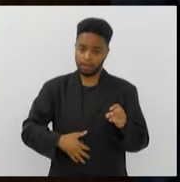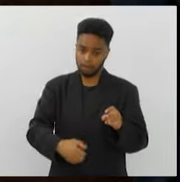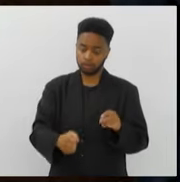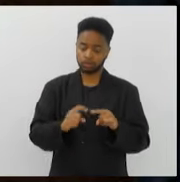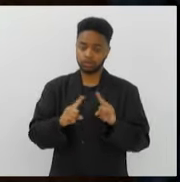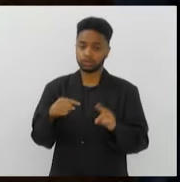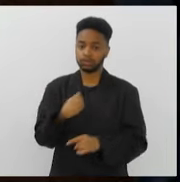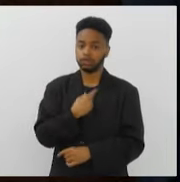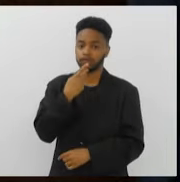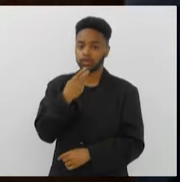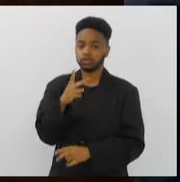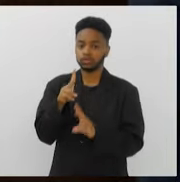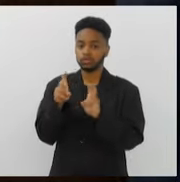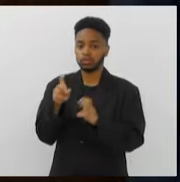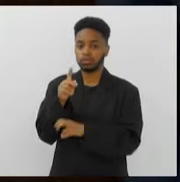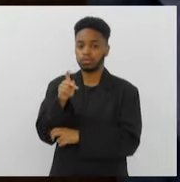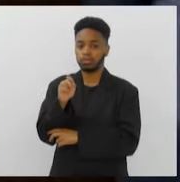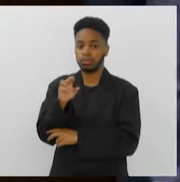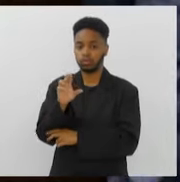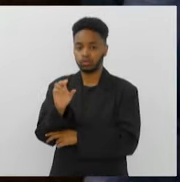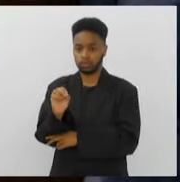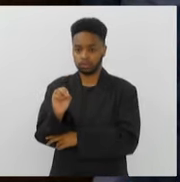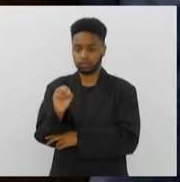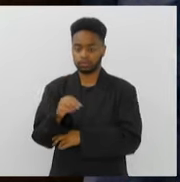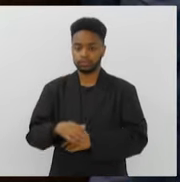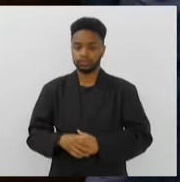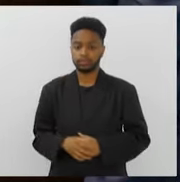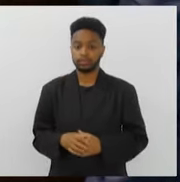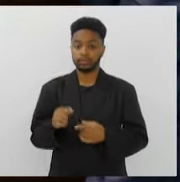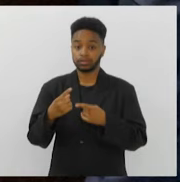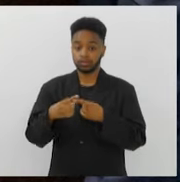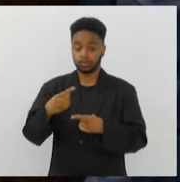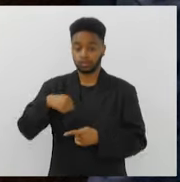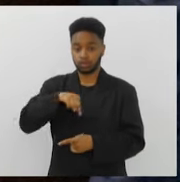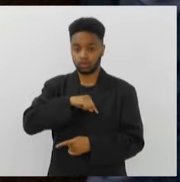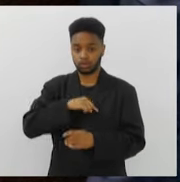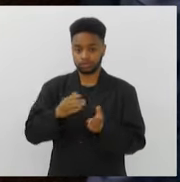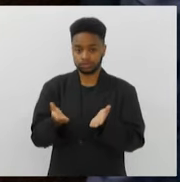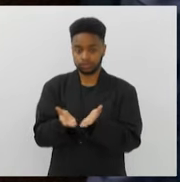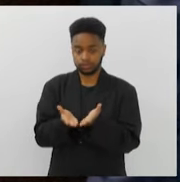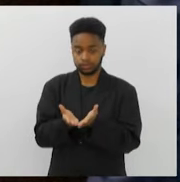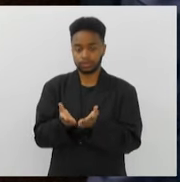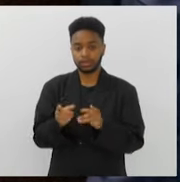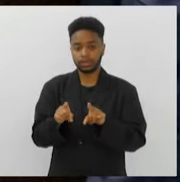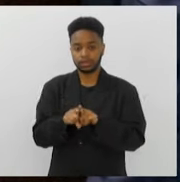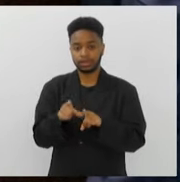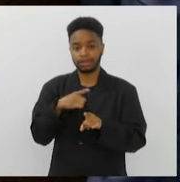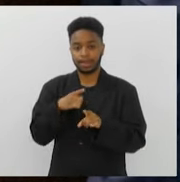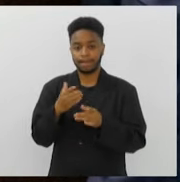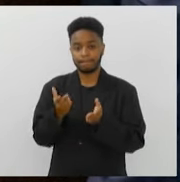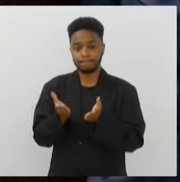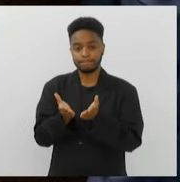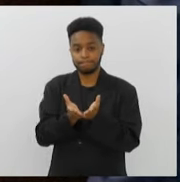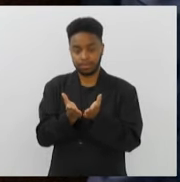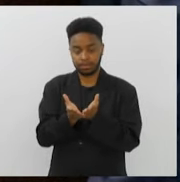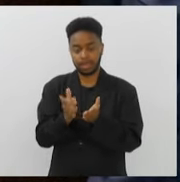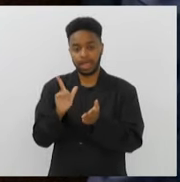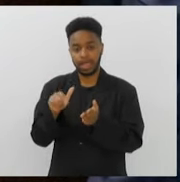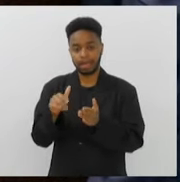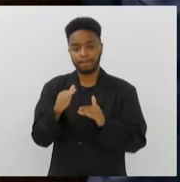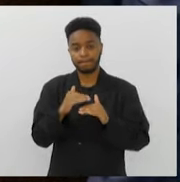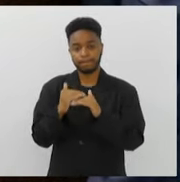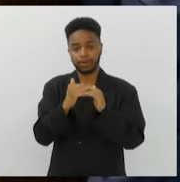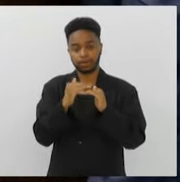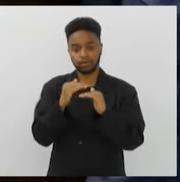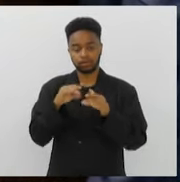diferente. A gente, como evangélico, e tendo a Bíblia como padrão da nossa